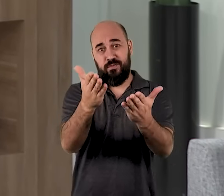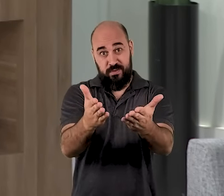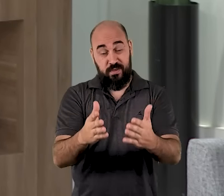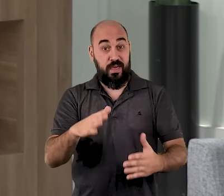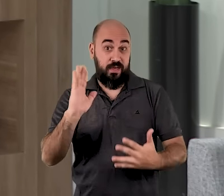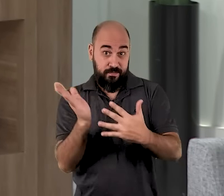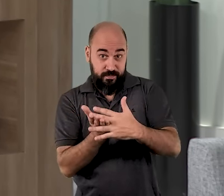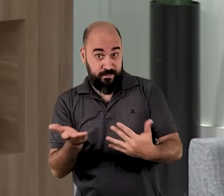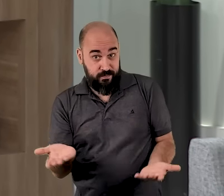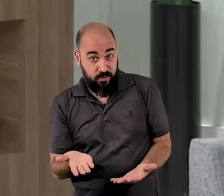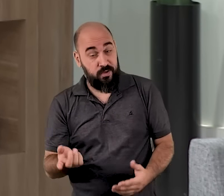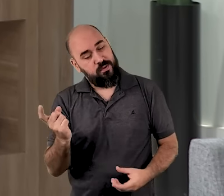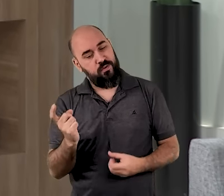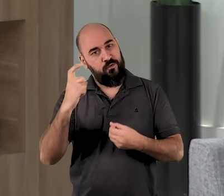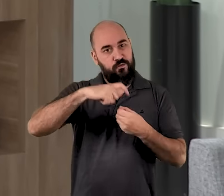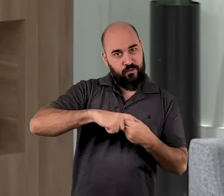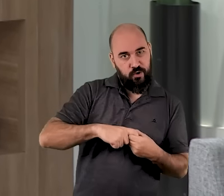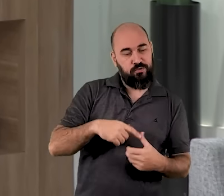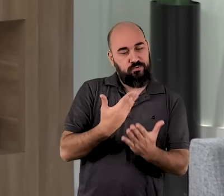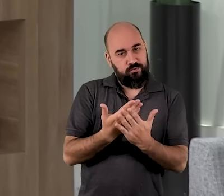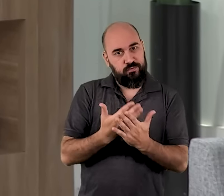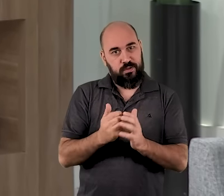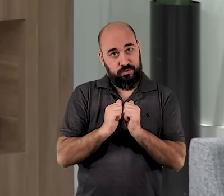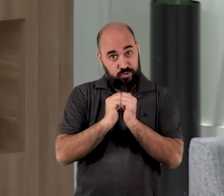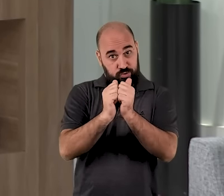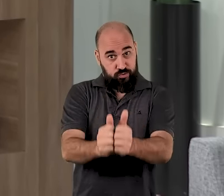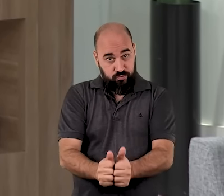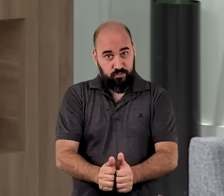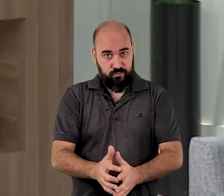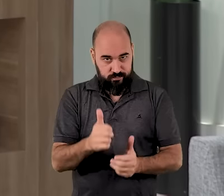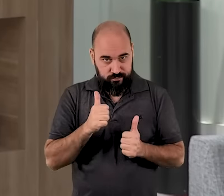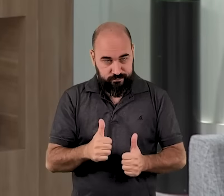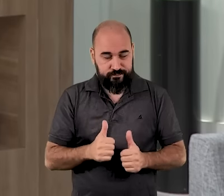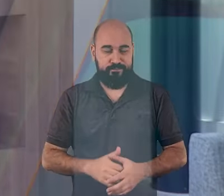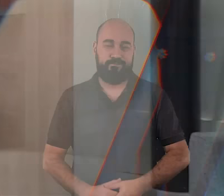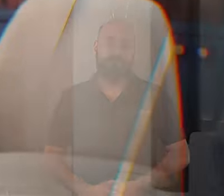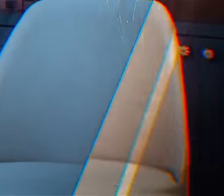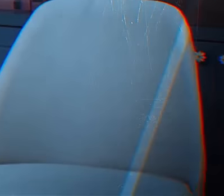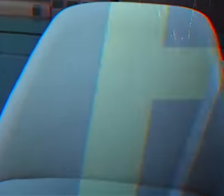agora. E na sequência eu volto para estudarmos juntos a Santa Bíblia.